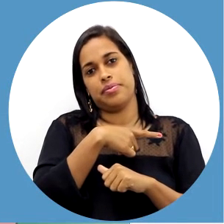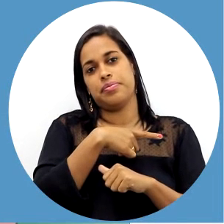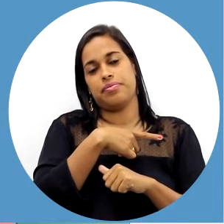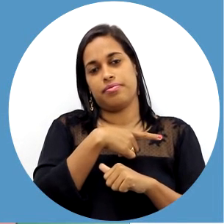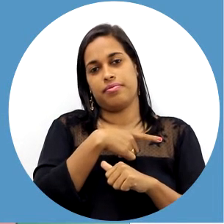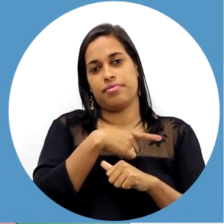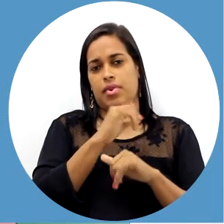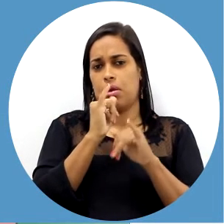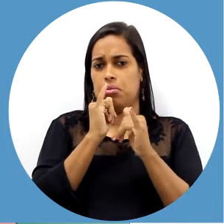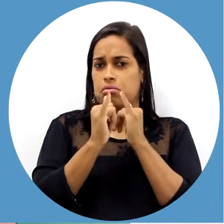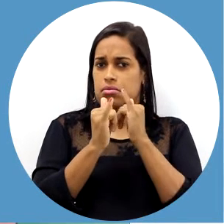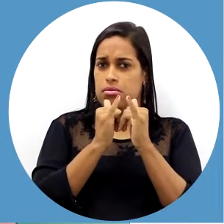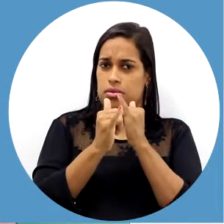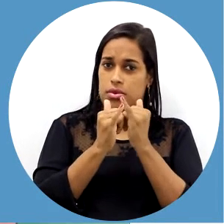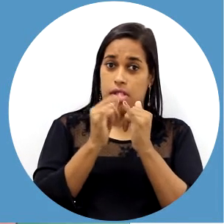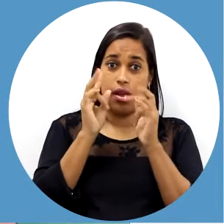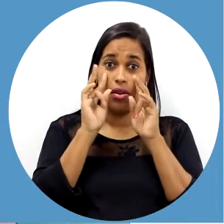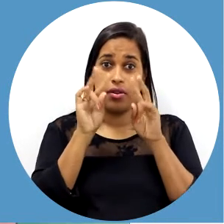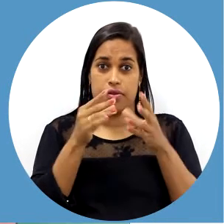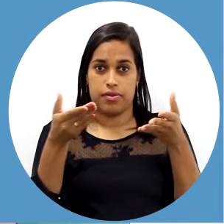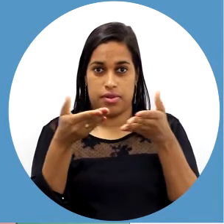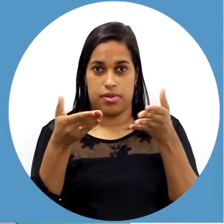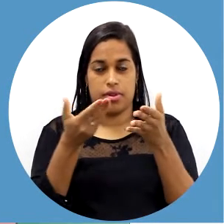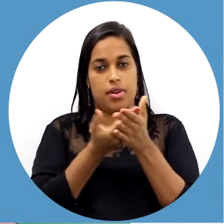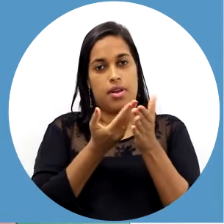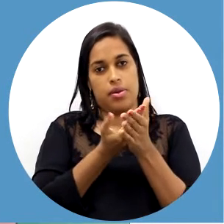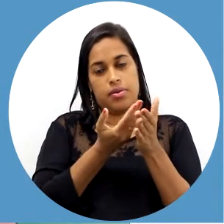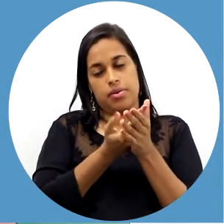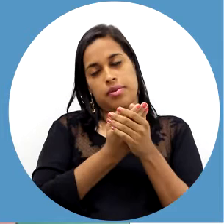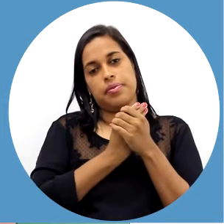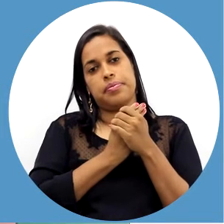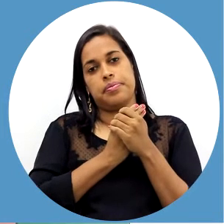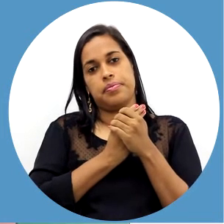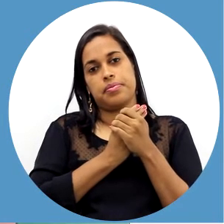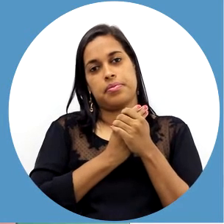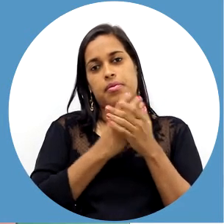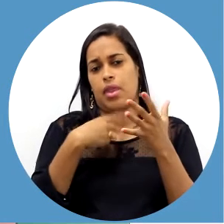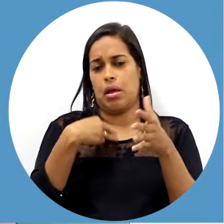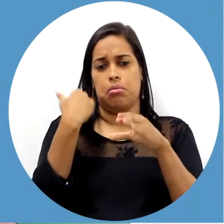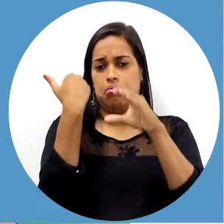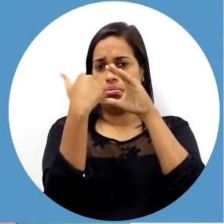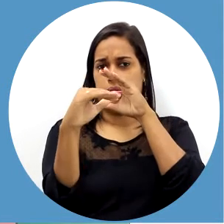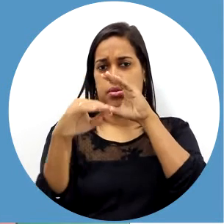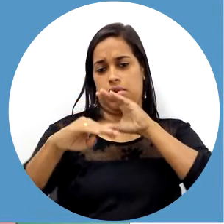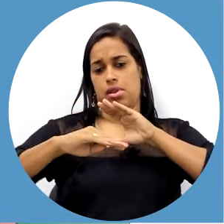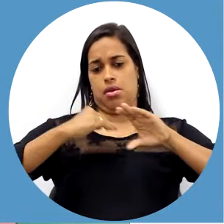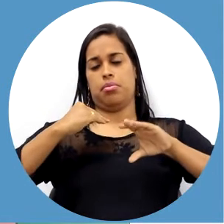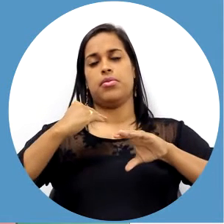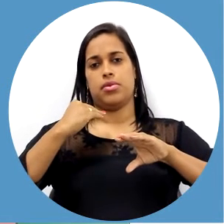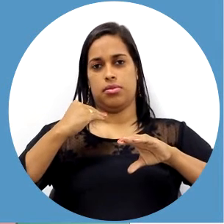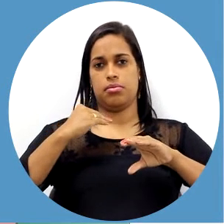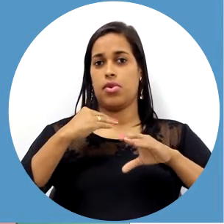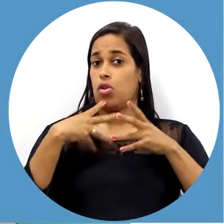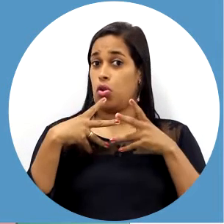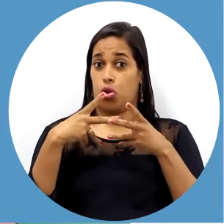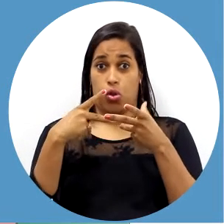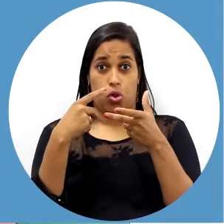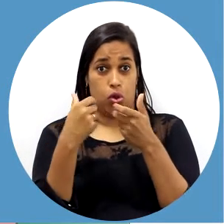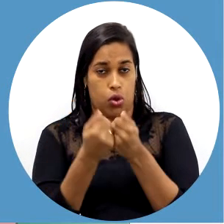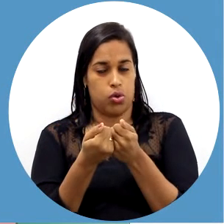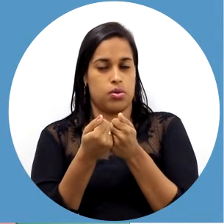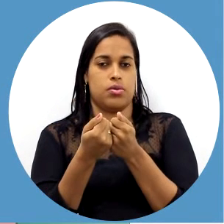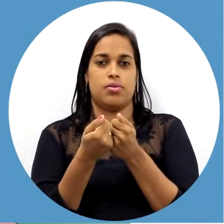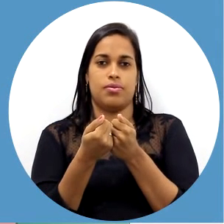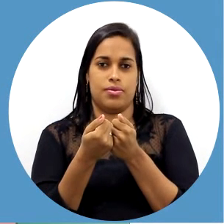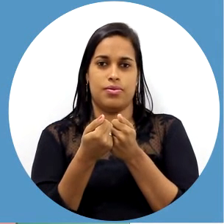específicos, navegar num site, feito você está agora vendo essa aula, em um site, enviar e-mail, receber e-mail, tudo